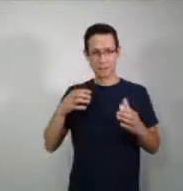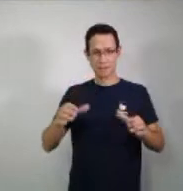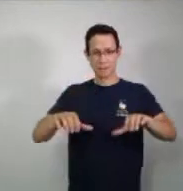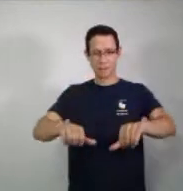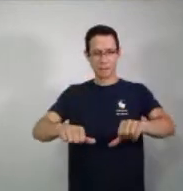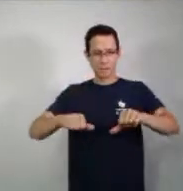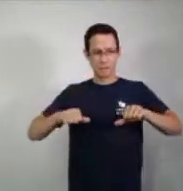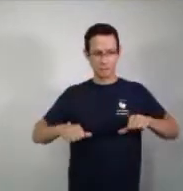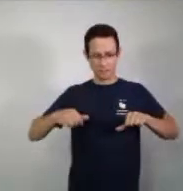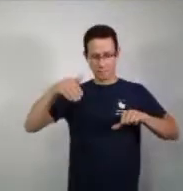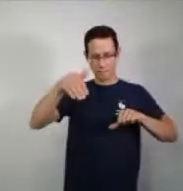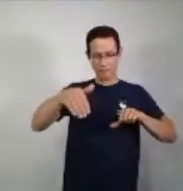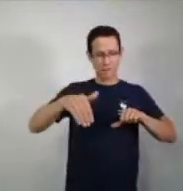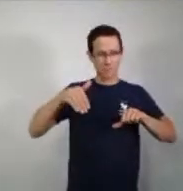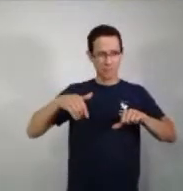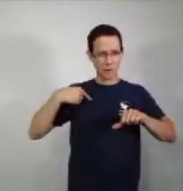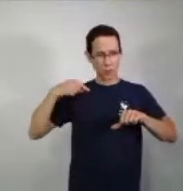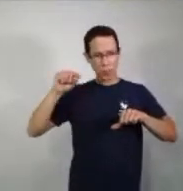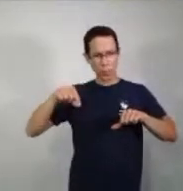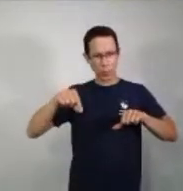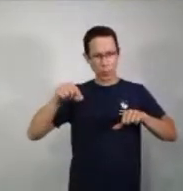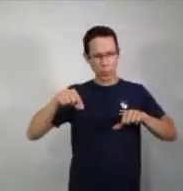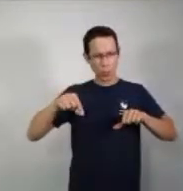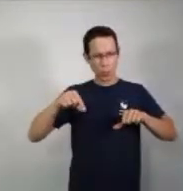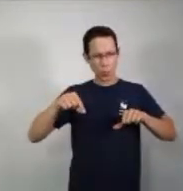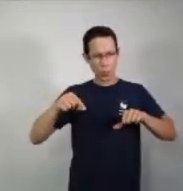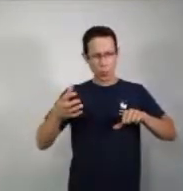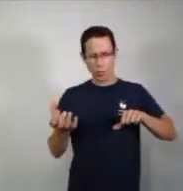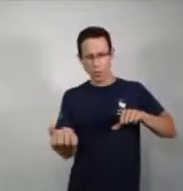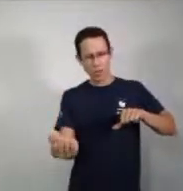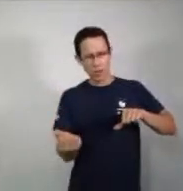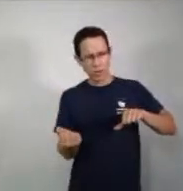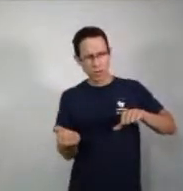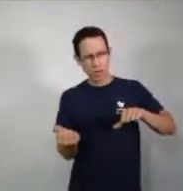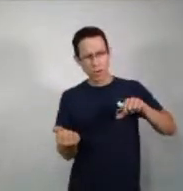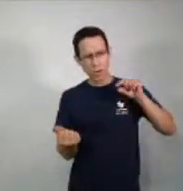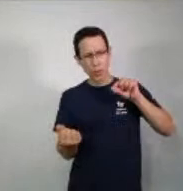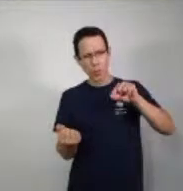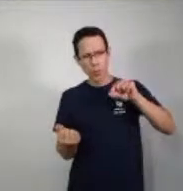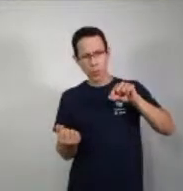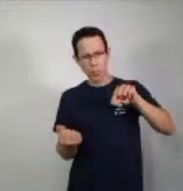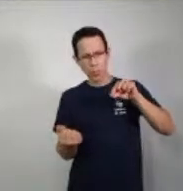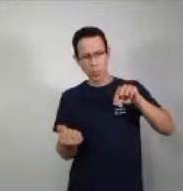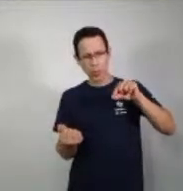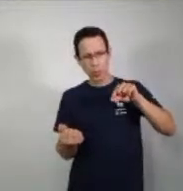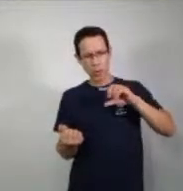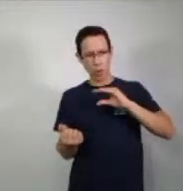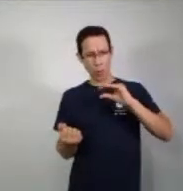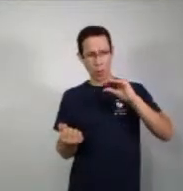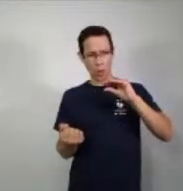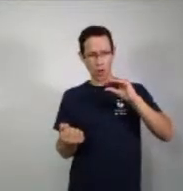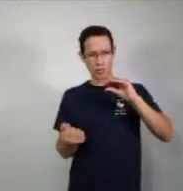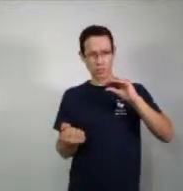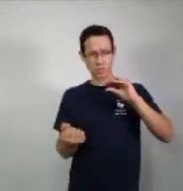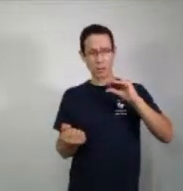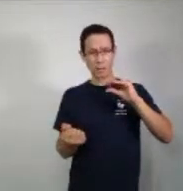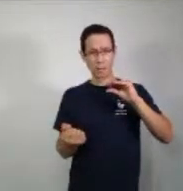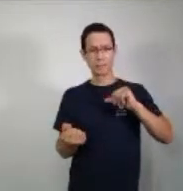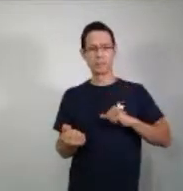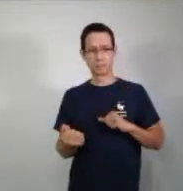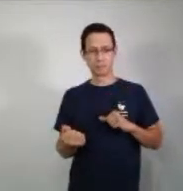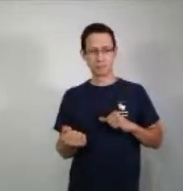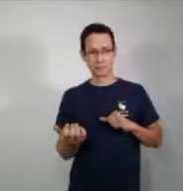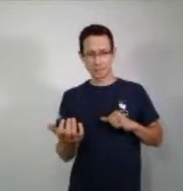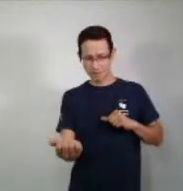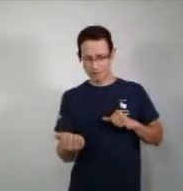uma camada, assim, que não era, você não via exatamente o que tinha embaixo, assim, era uma camada de pera grossa. E quando